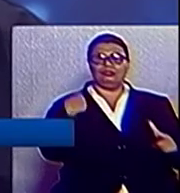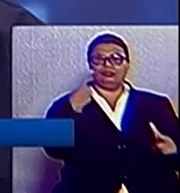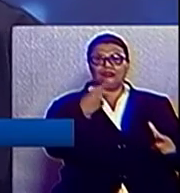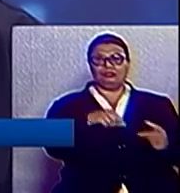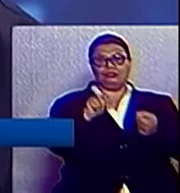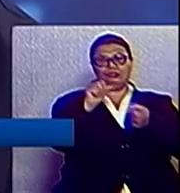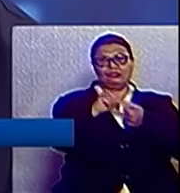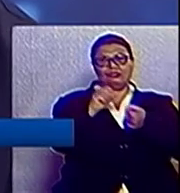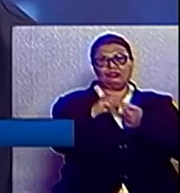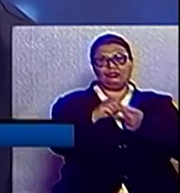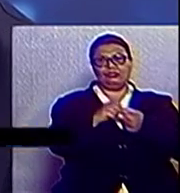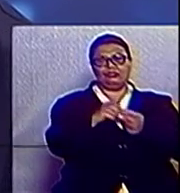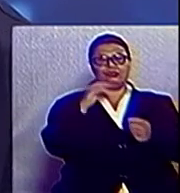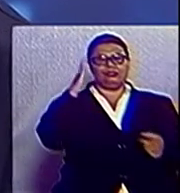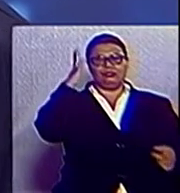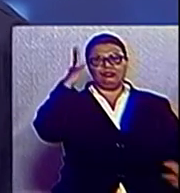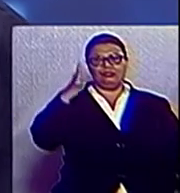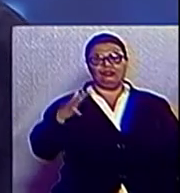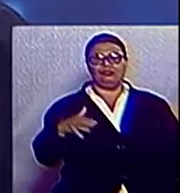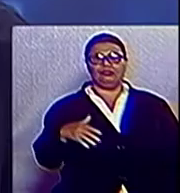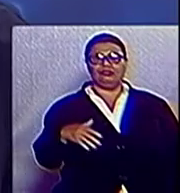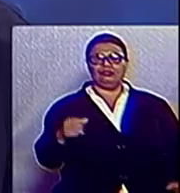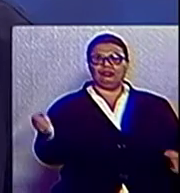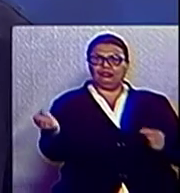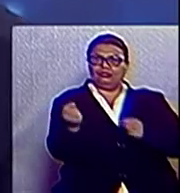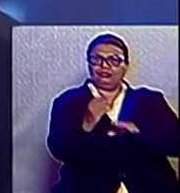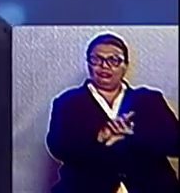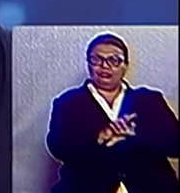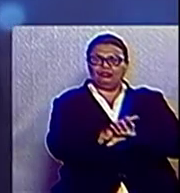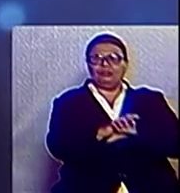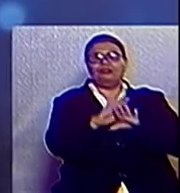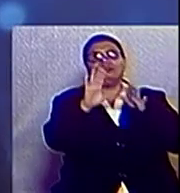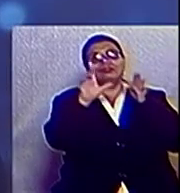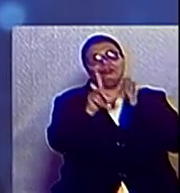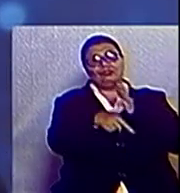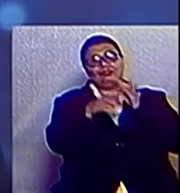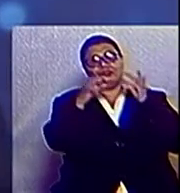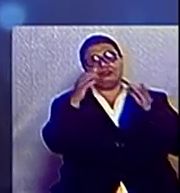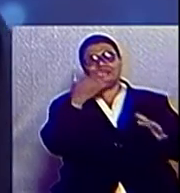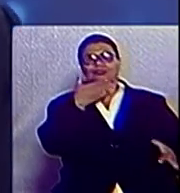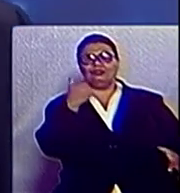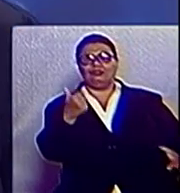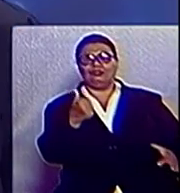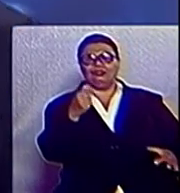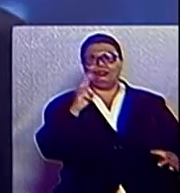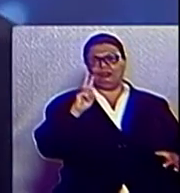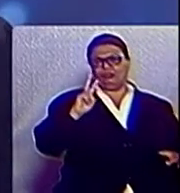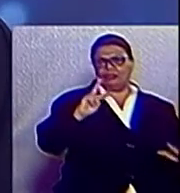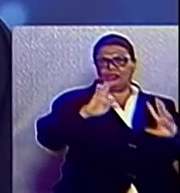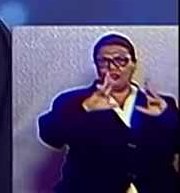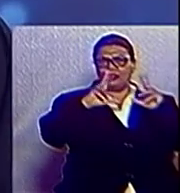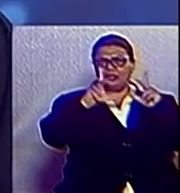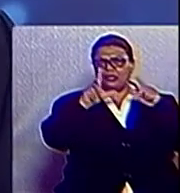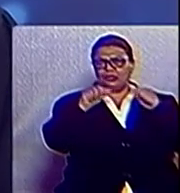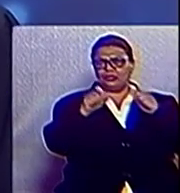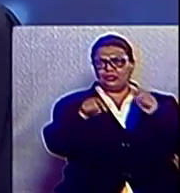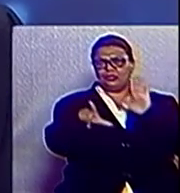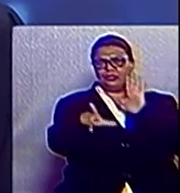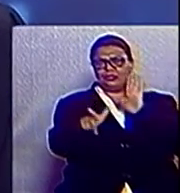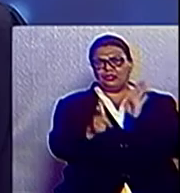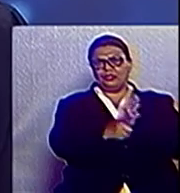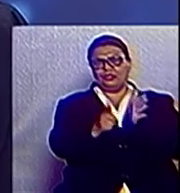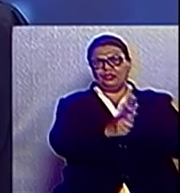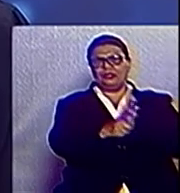fazer para a nossa querida Itaubaté. Para acabar com a corrupção é muito fácil fiscalizar as licitações dentro de Itaubaté.